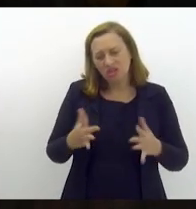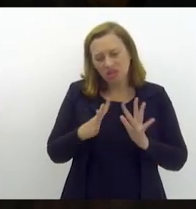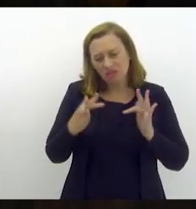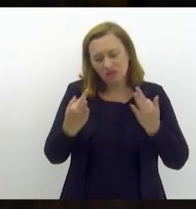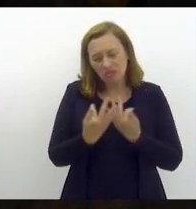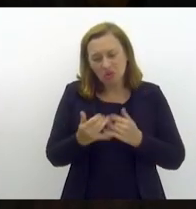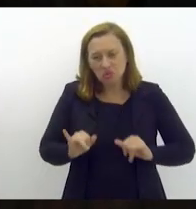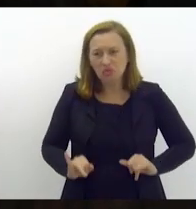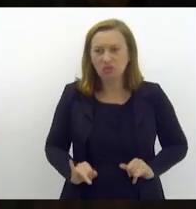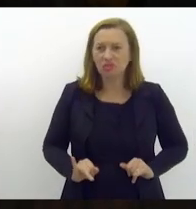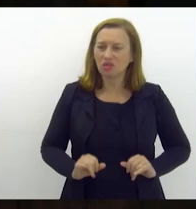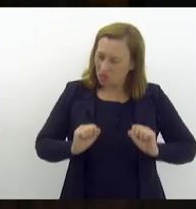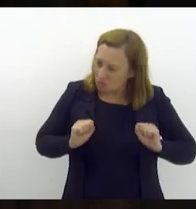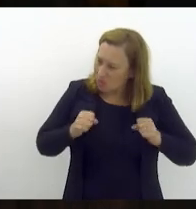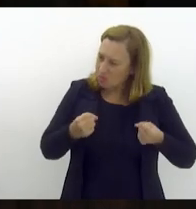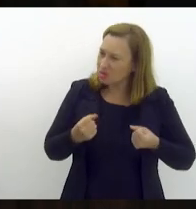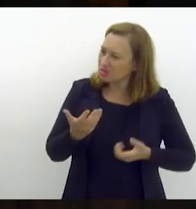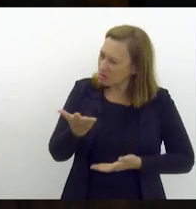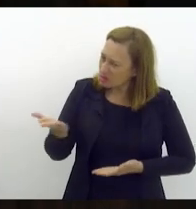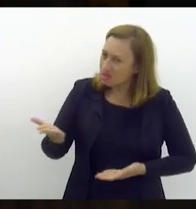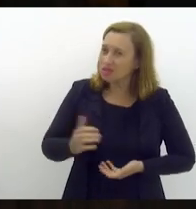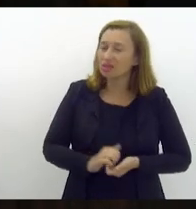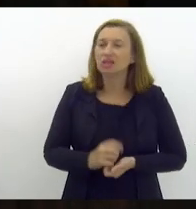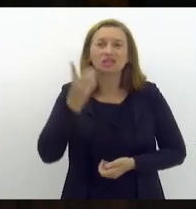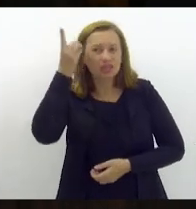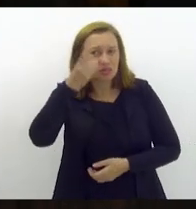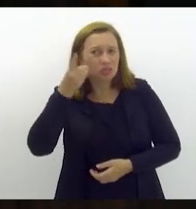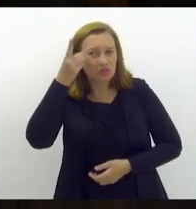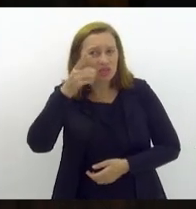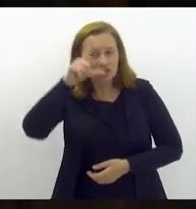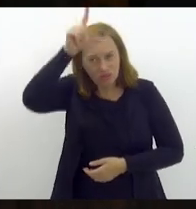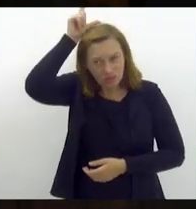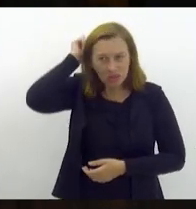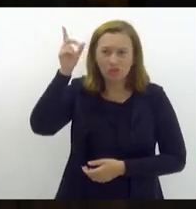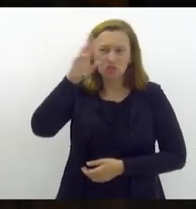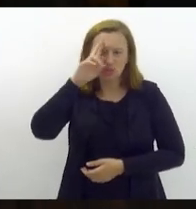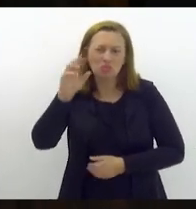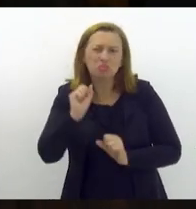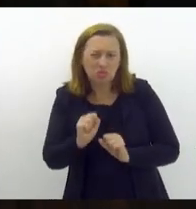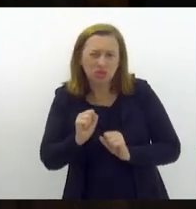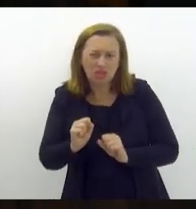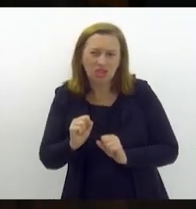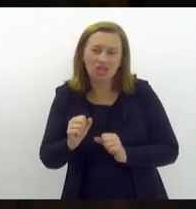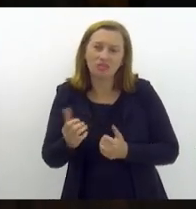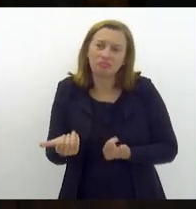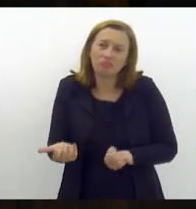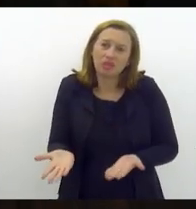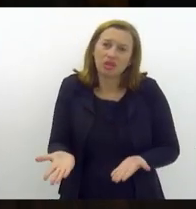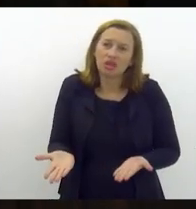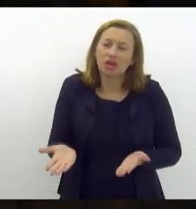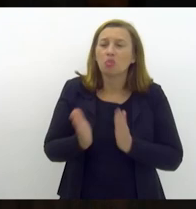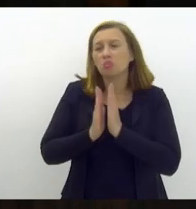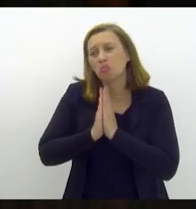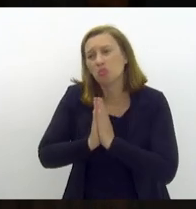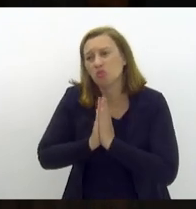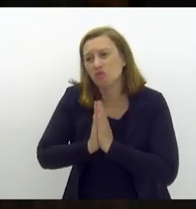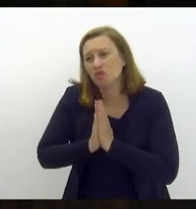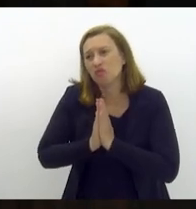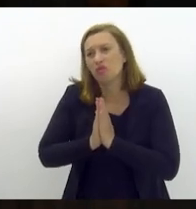Então, força para vocês. Deputado Luiz Paulo, o senhor poderia, por favor,